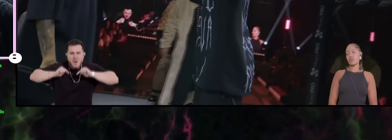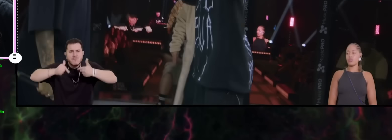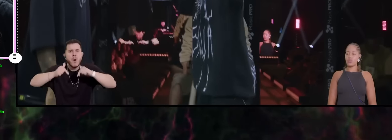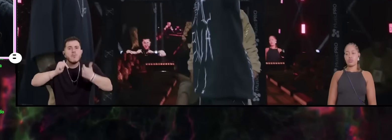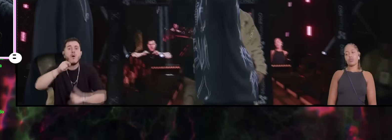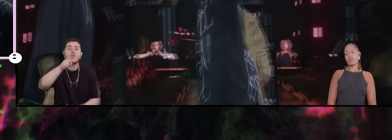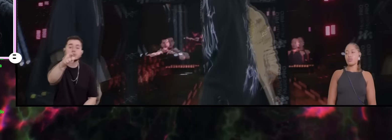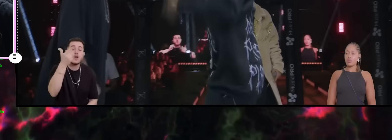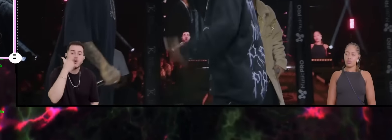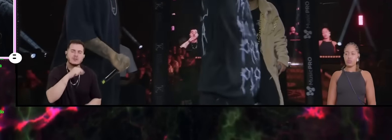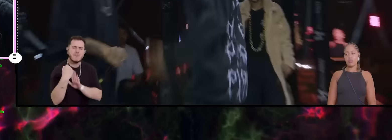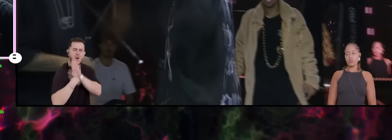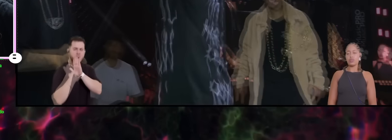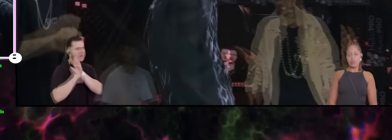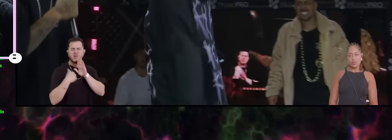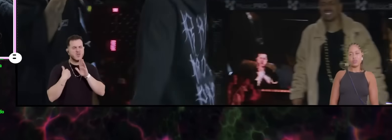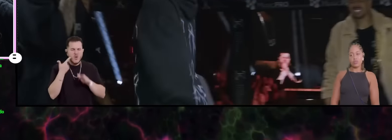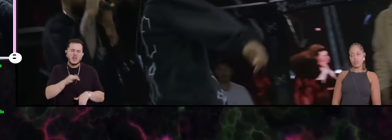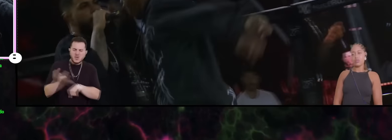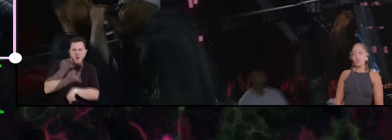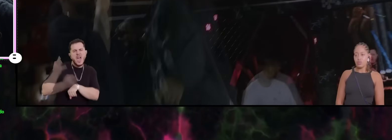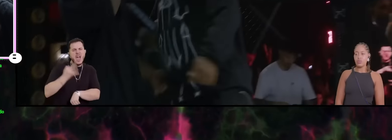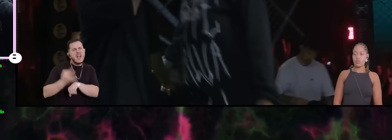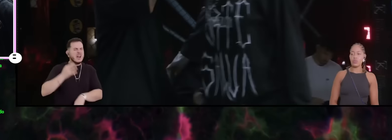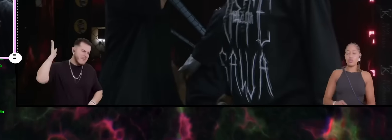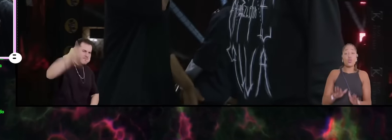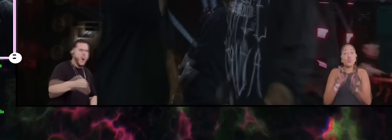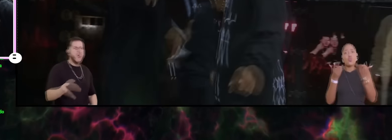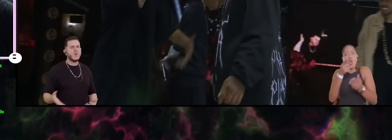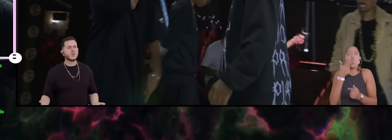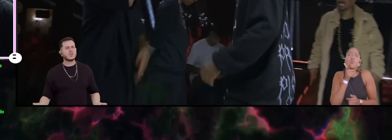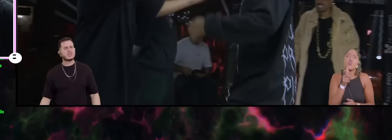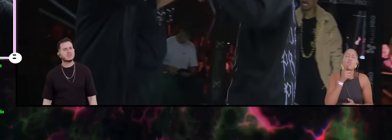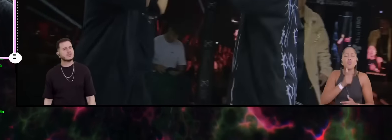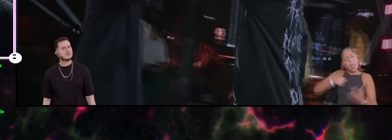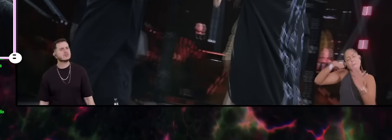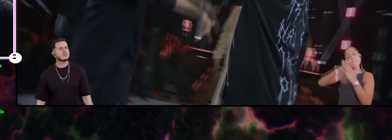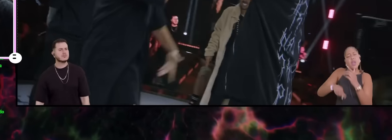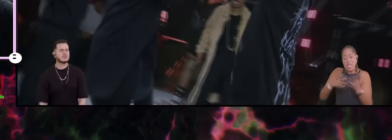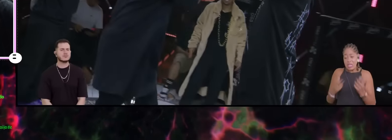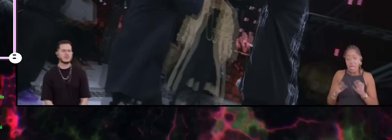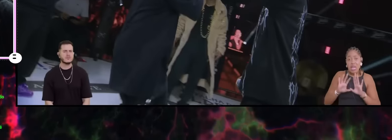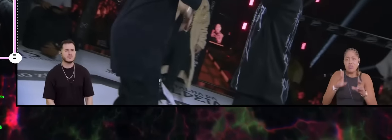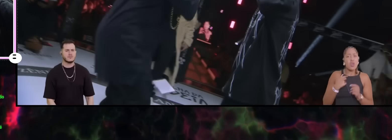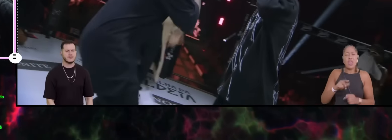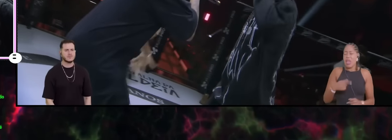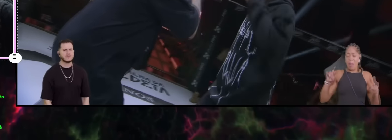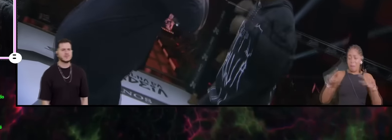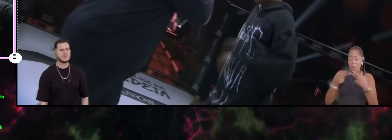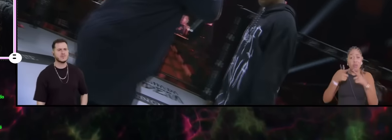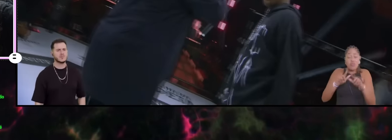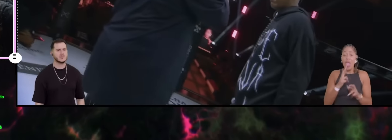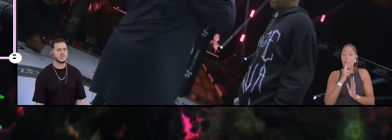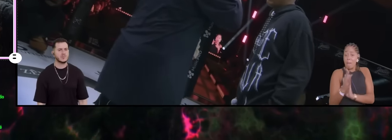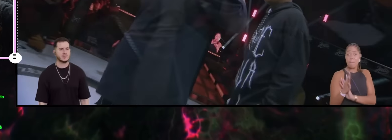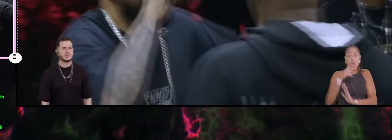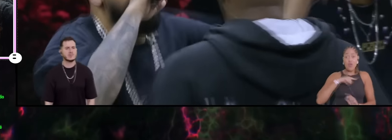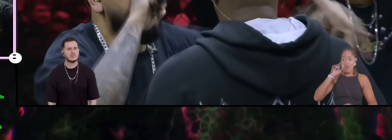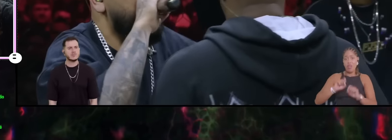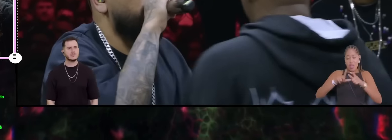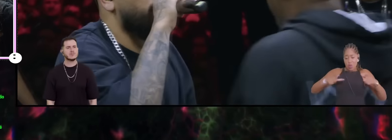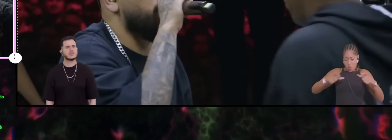você consegue bater, é o quanto que se aguenta apanhar. O quanto aguenta apanhar, sua rima é sem respaldo. Boa. Se eu tô no